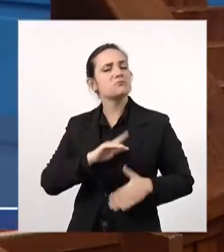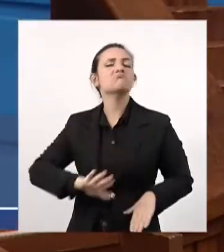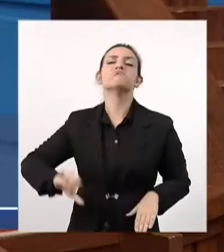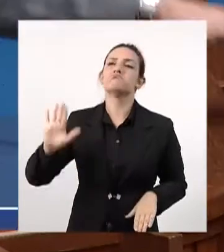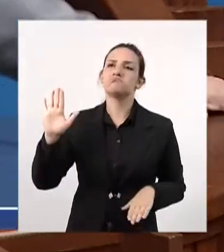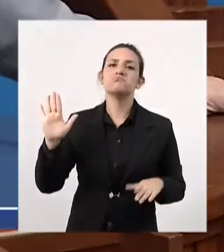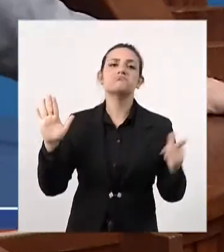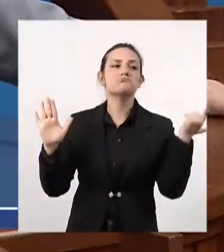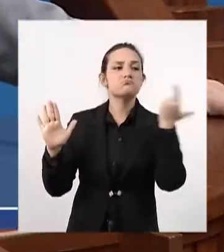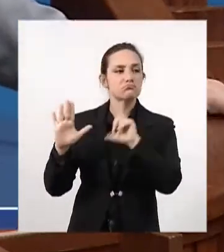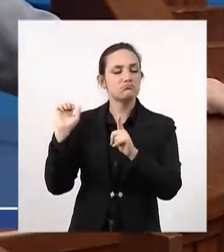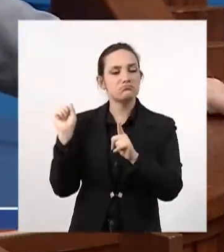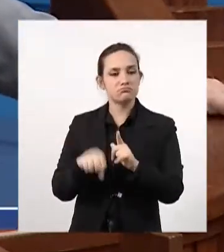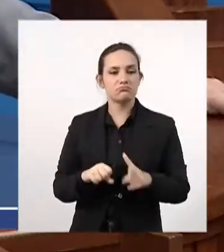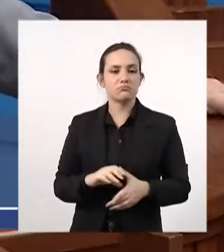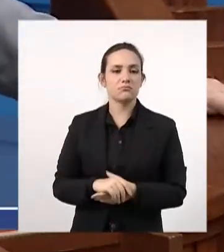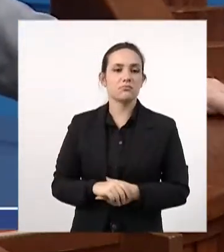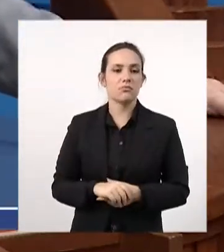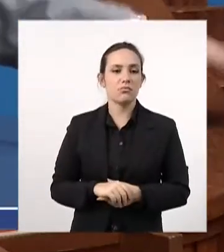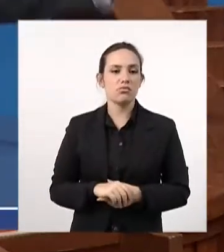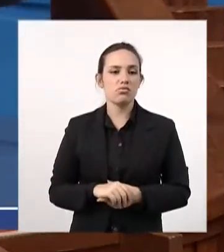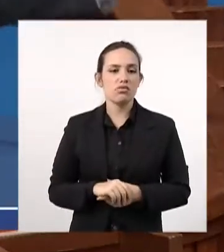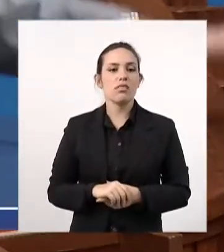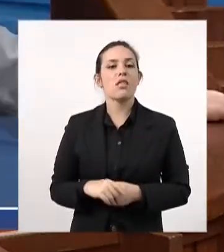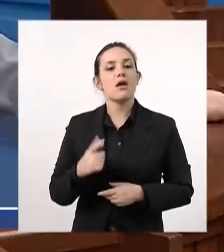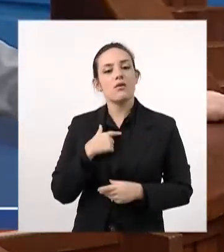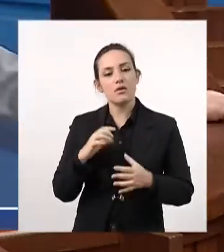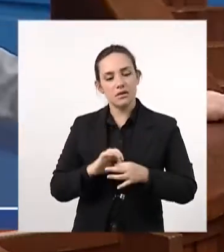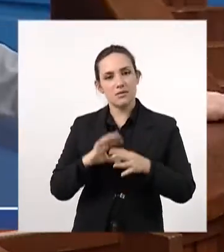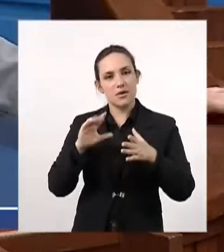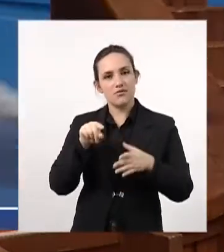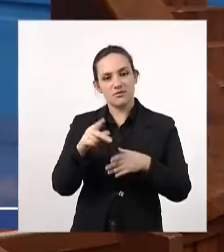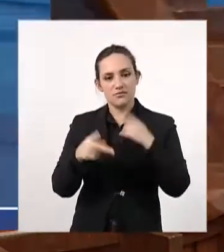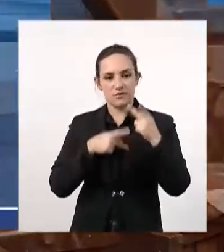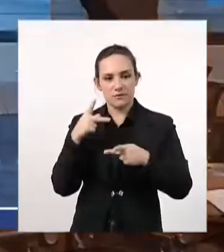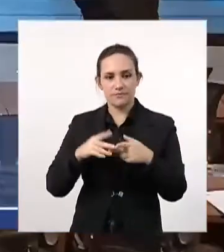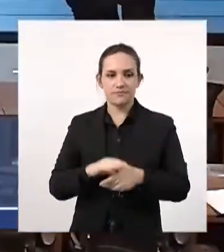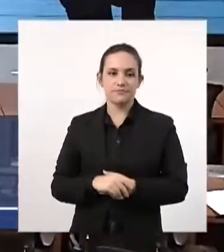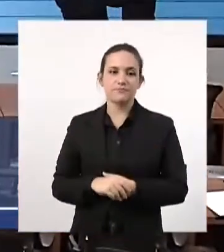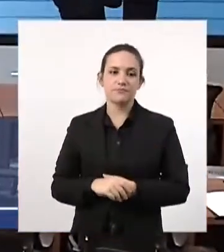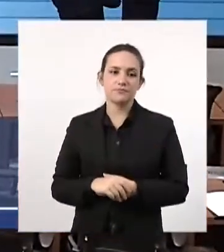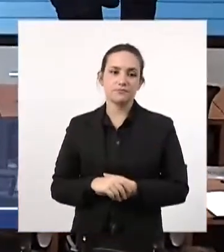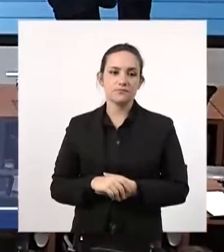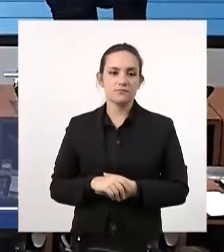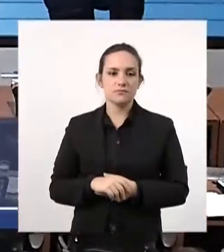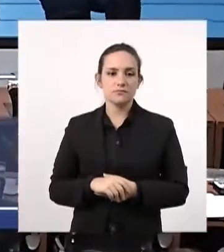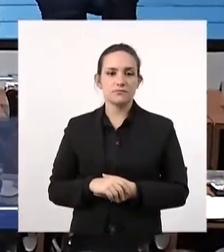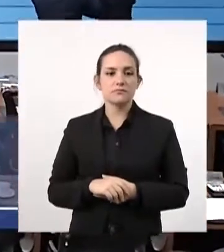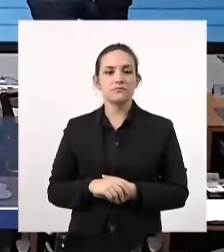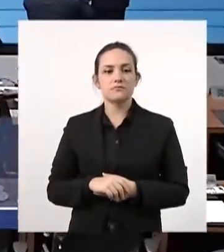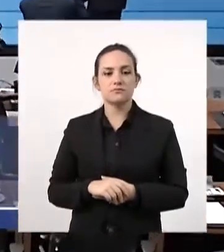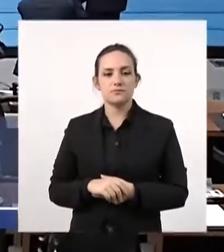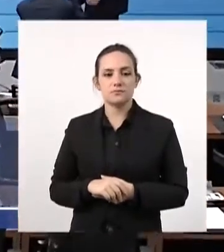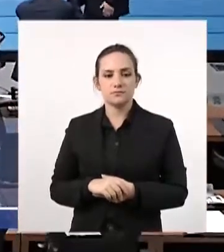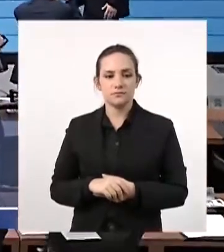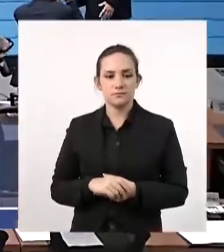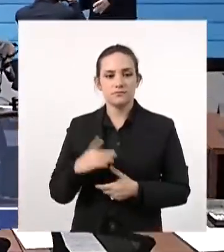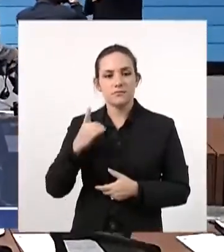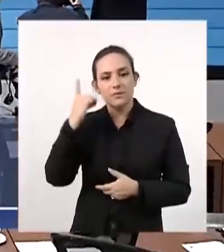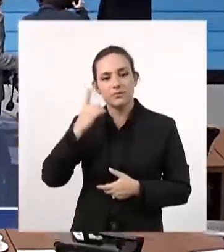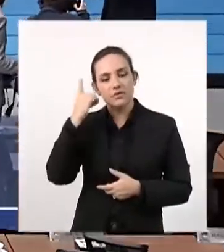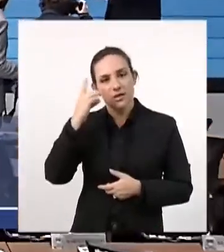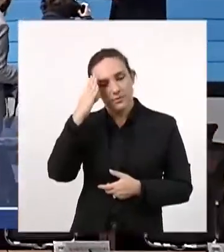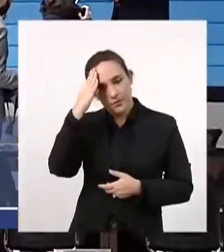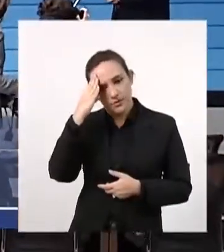mensagem de agradecimento, e eu concedo ao deputado Pedro Kemp uma parte com a maior satisfação. Deputado Barbosinha, eu quero parabenizar